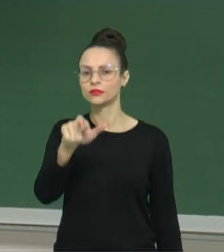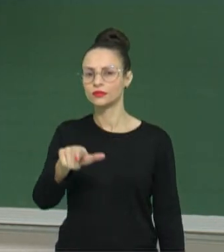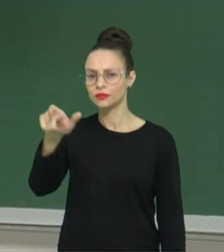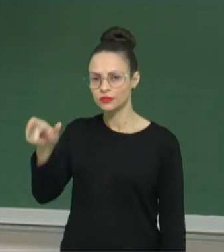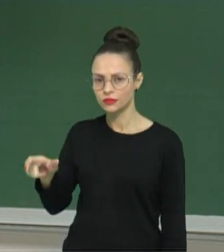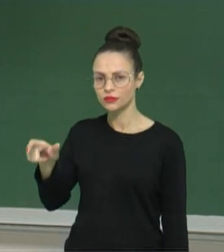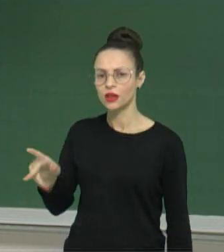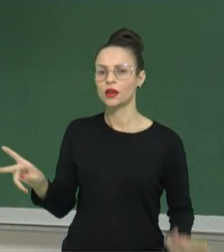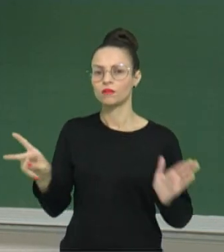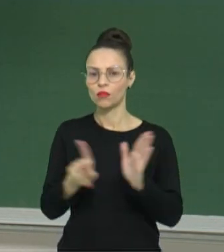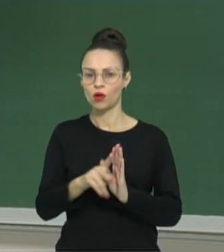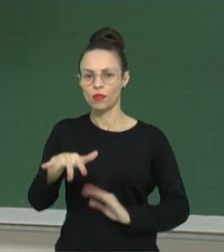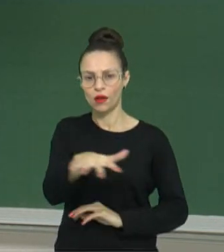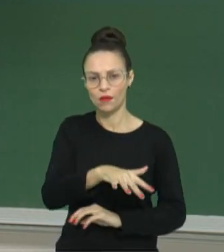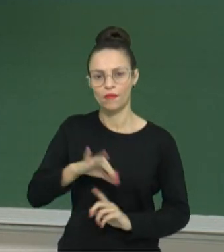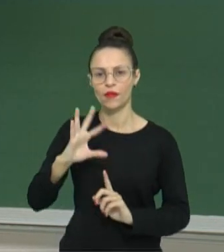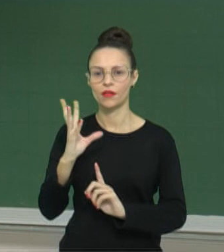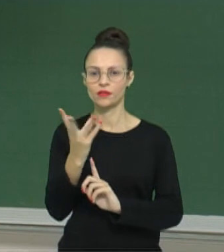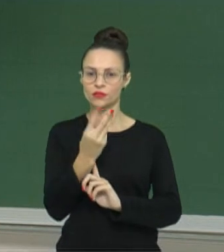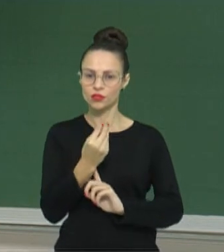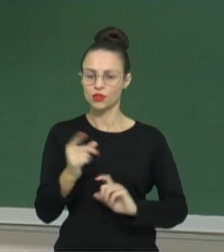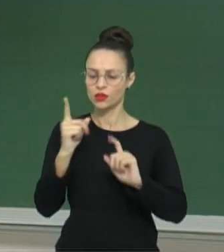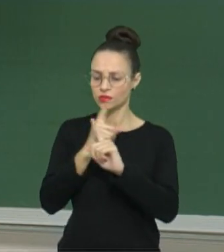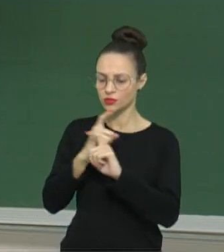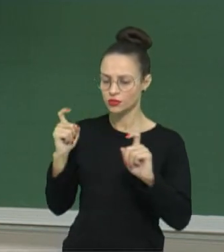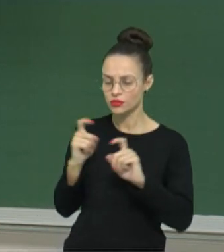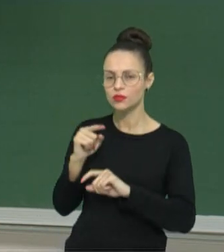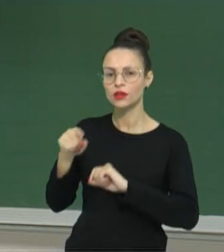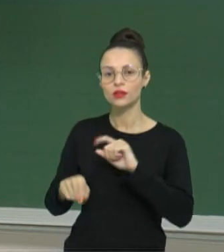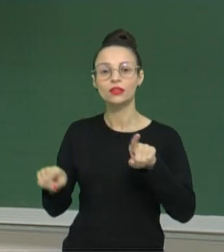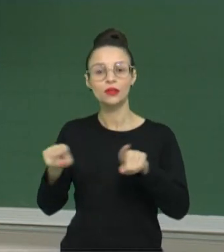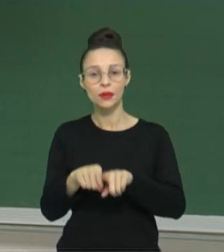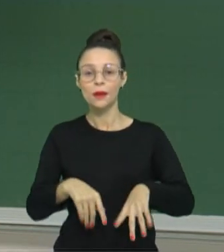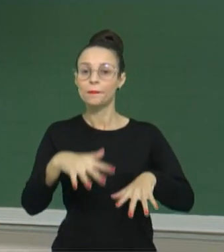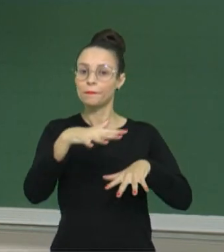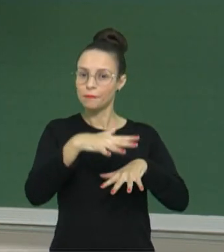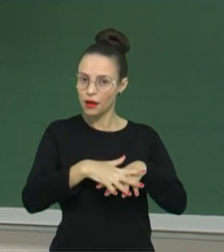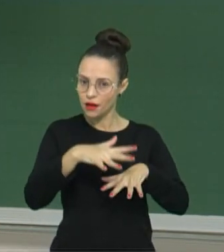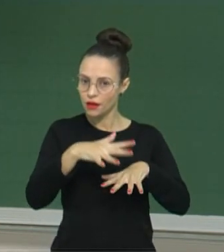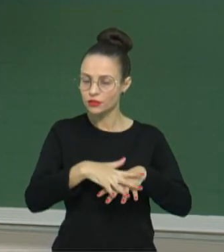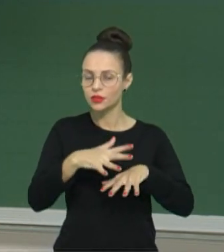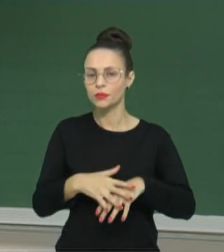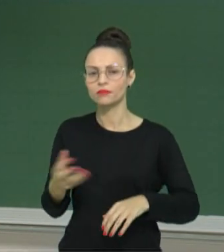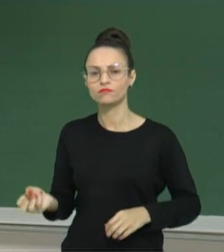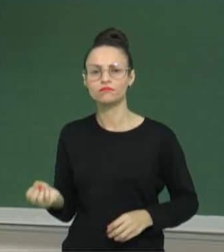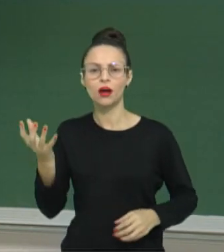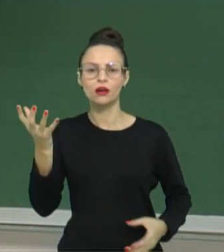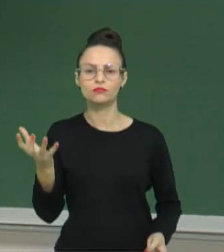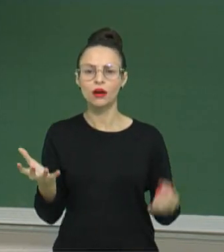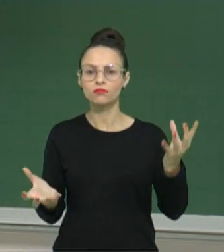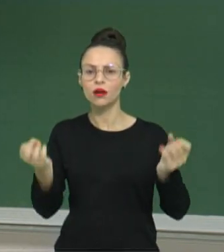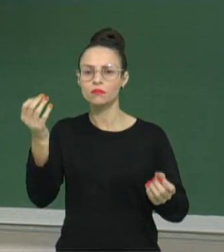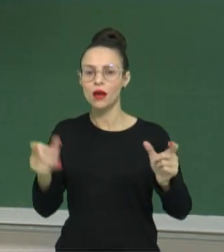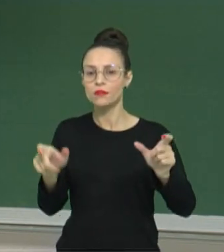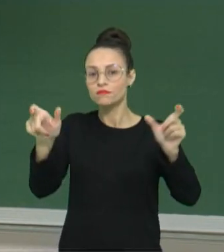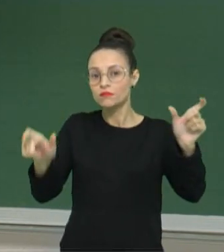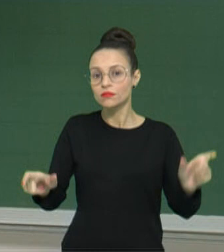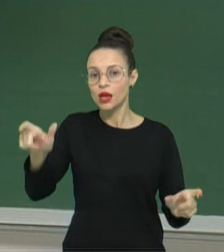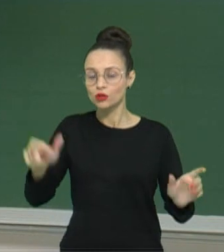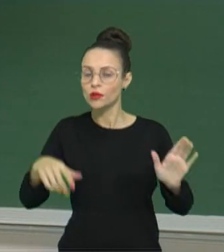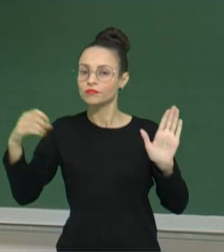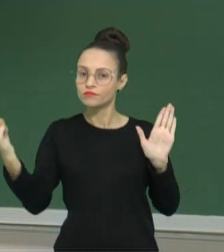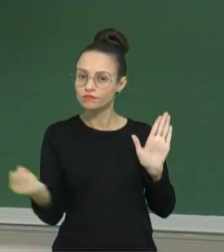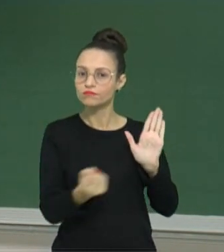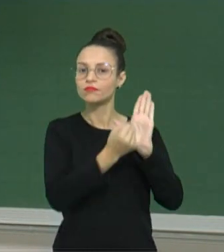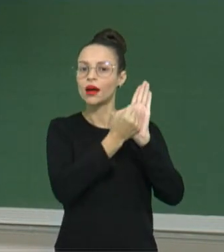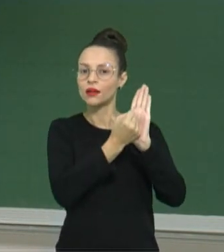do ambiente artístico, das ciências, surgem ali da matemática, mentes que marcaram a civilização